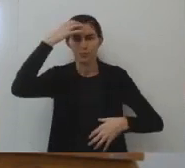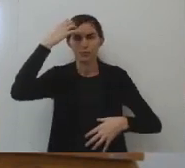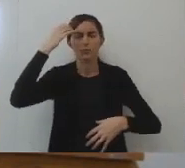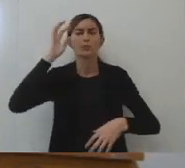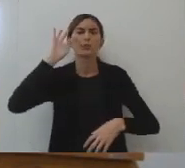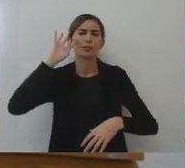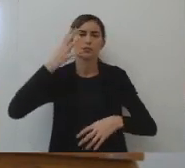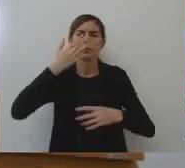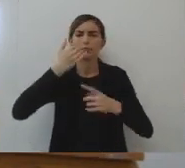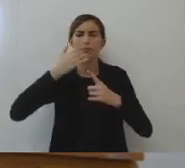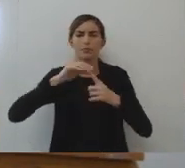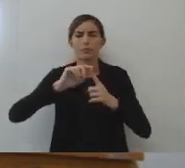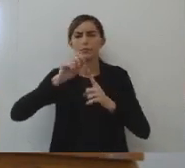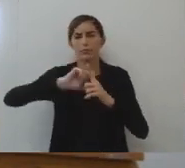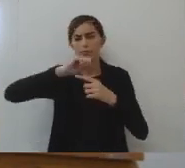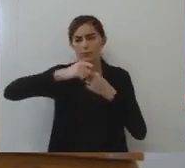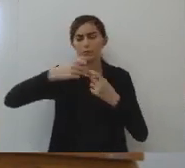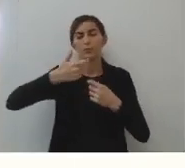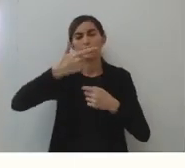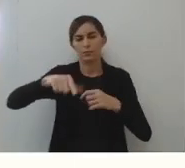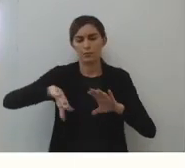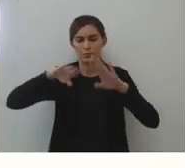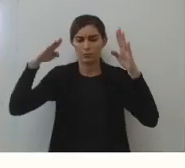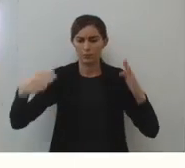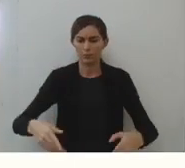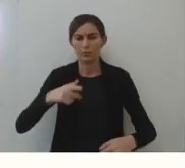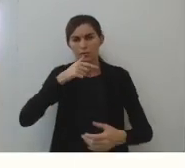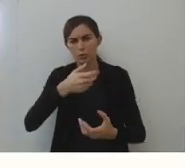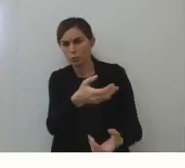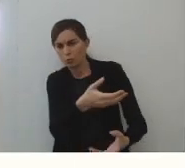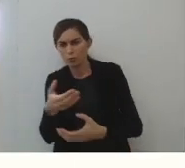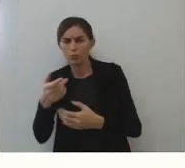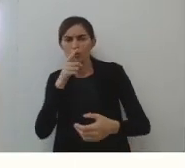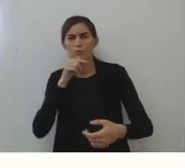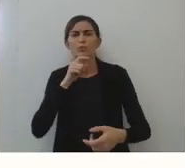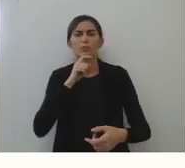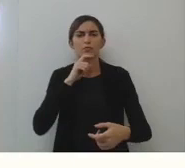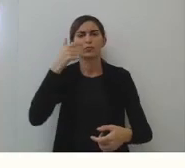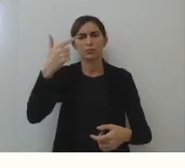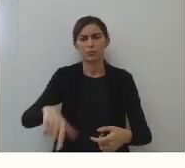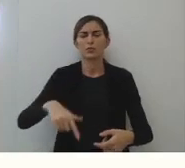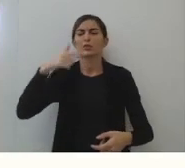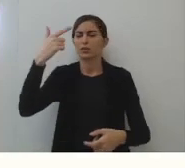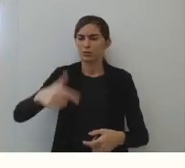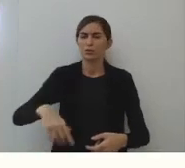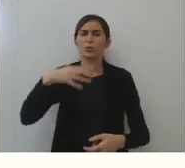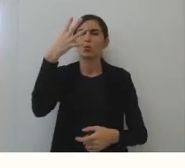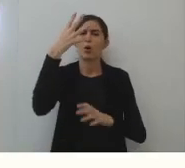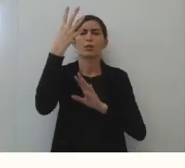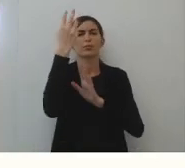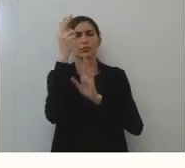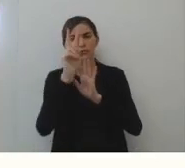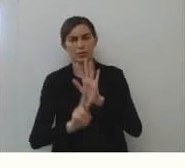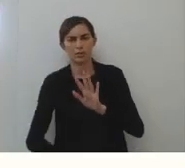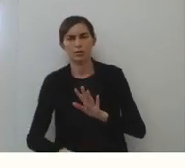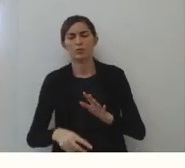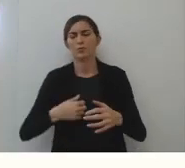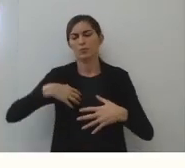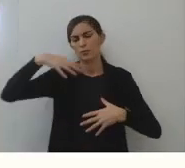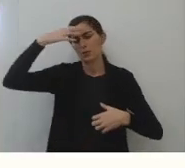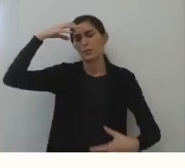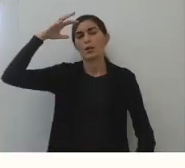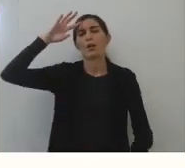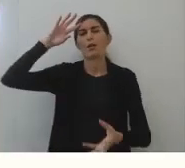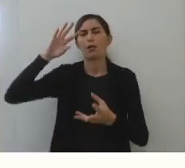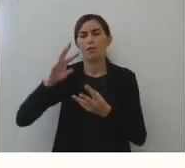bananas. Mas ao subir à mesa, outro banho de água fria. Depois do banho se repetir por 4 vezes, os macacos